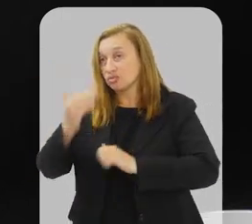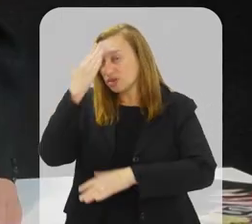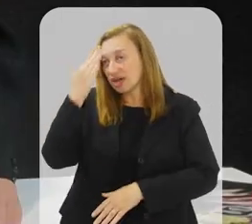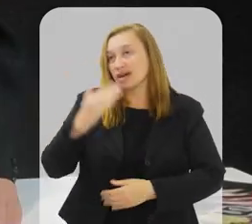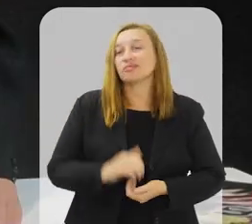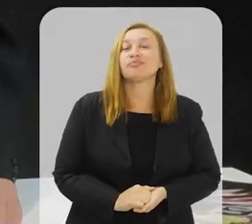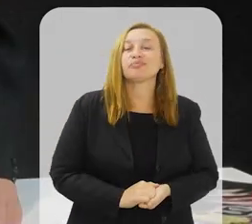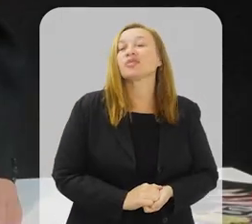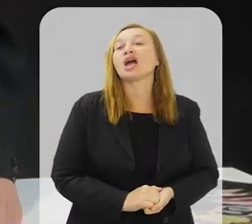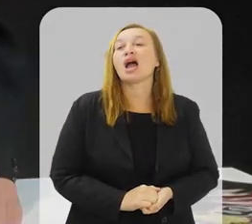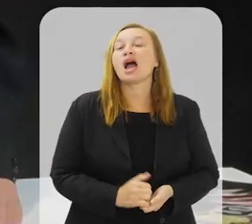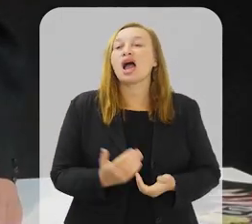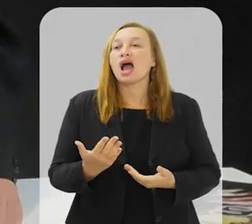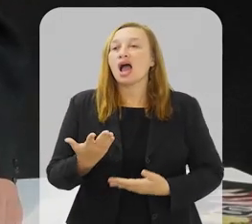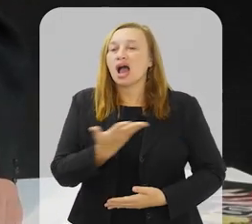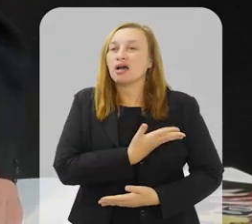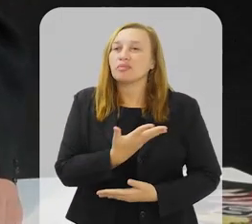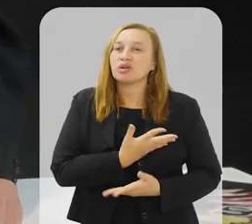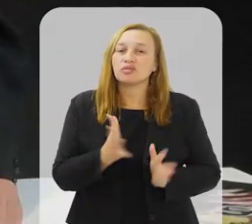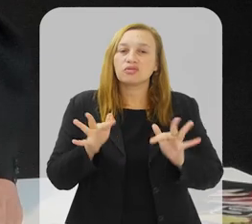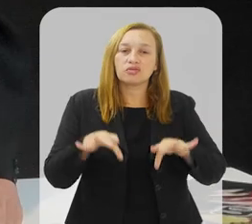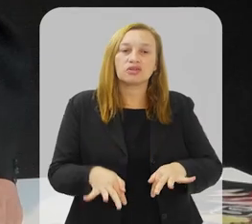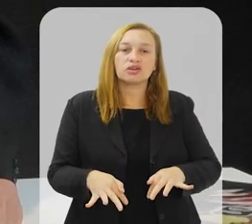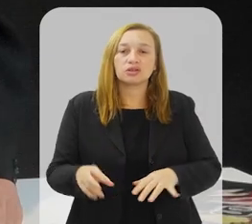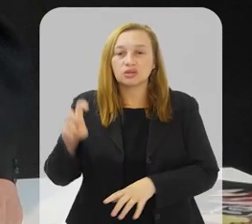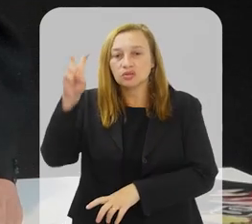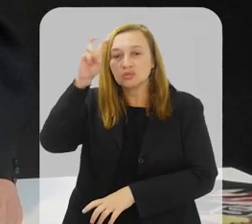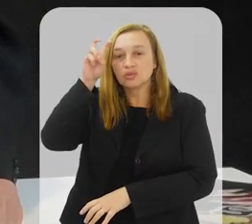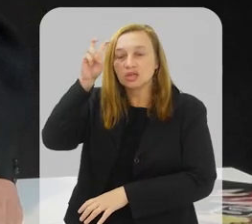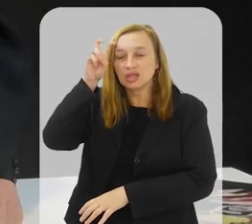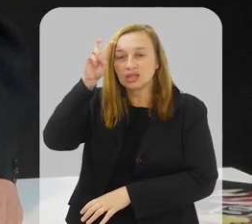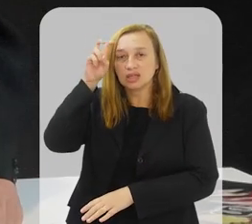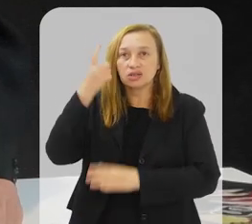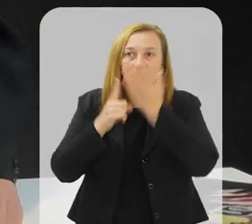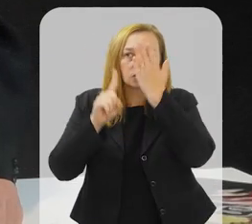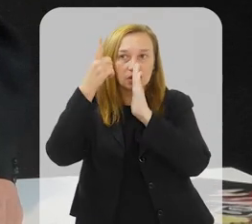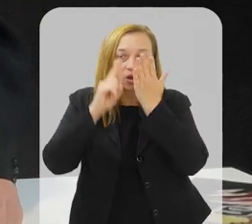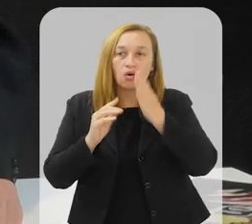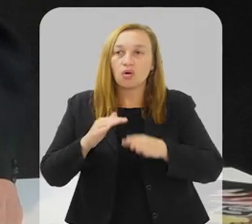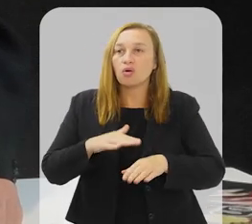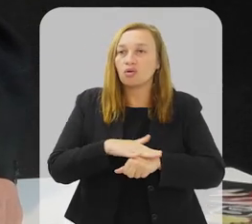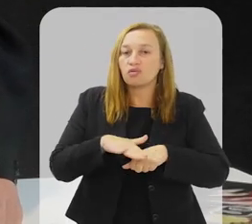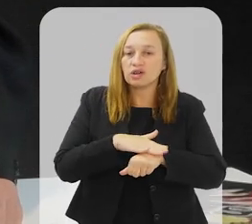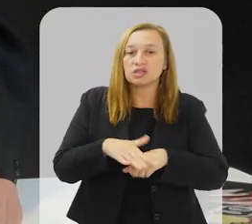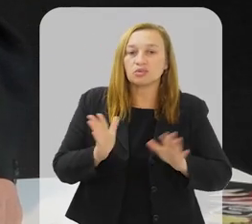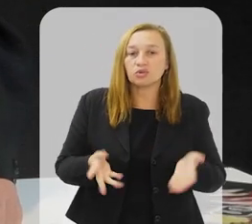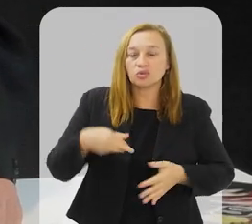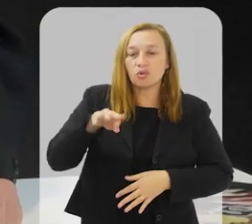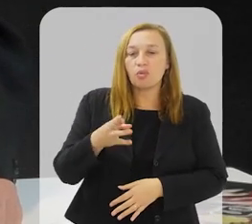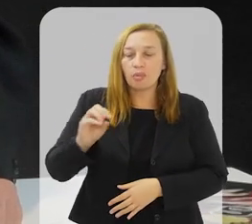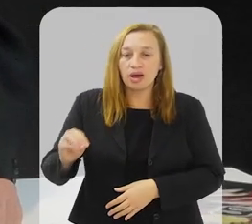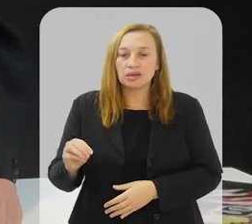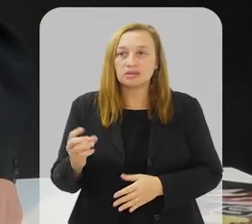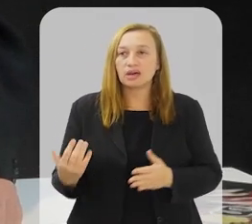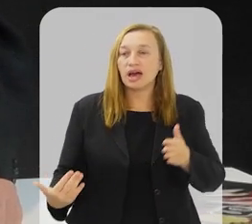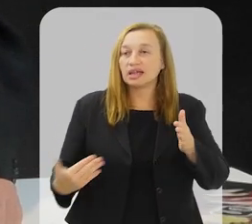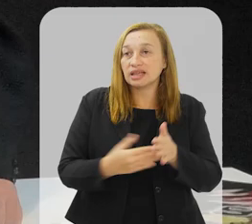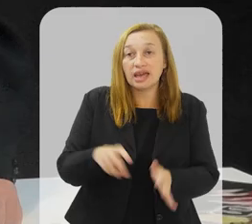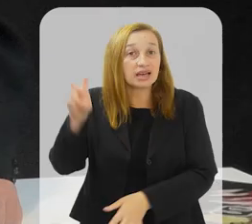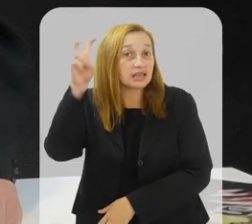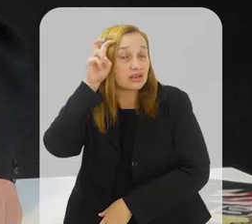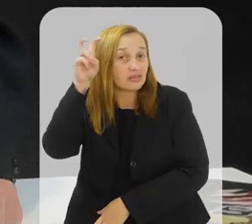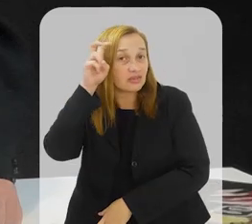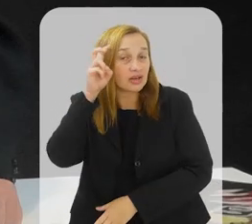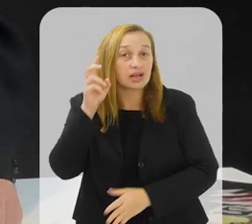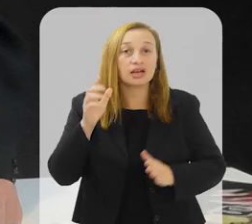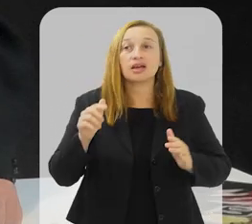que maravilha Obrigado amigos chegamos ao fim do Quintas com Quintais conversamos hoje com Márcio até